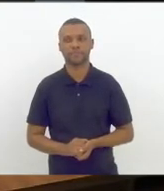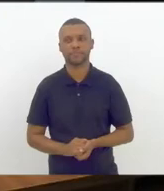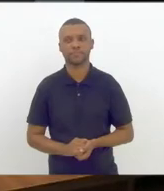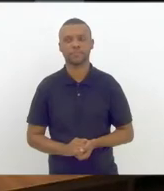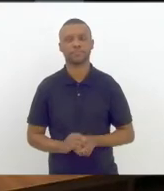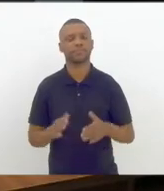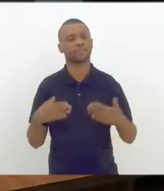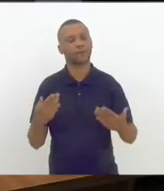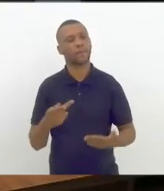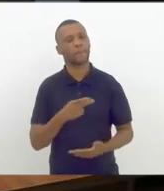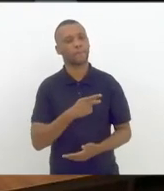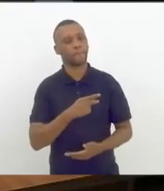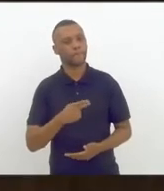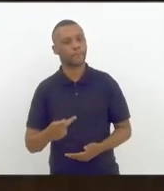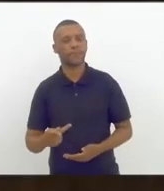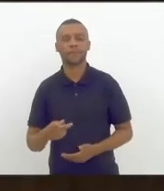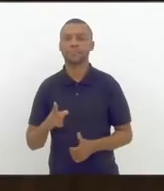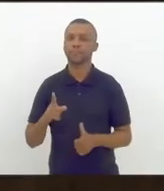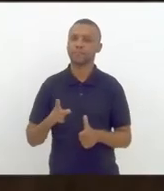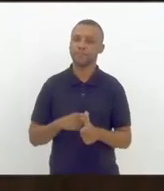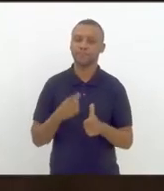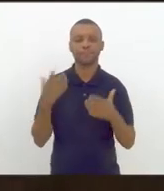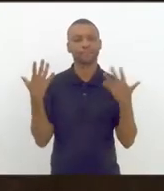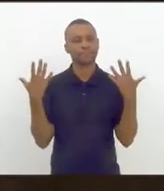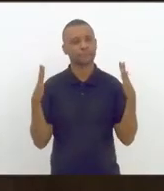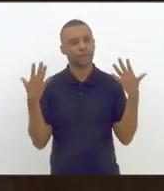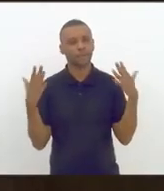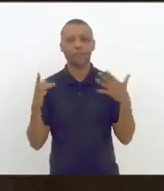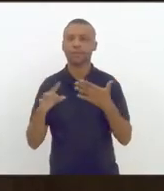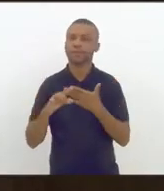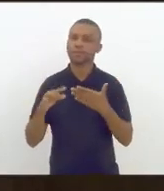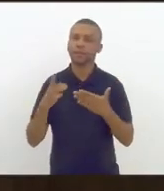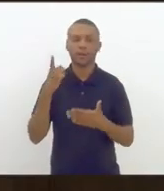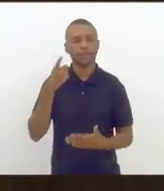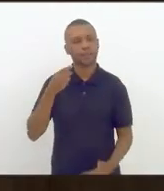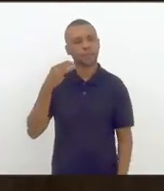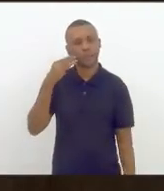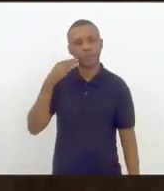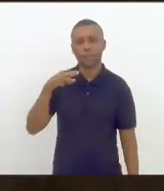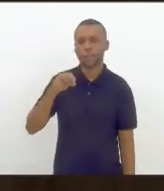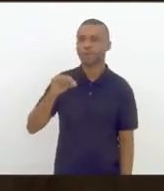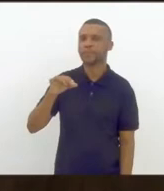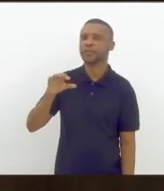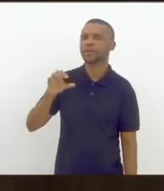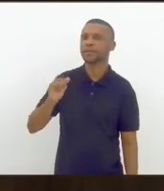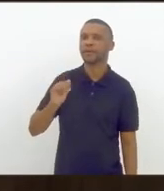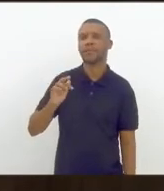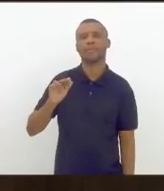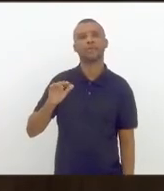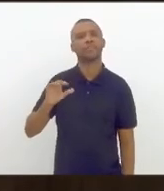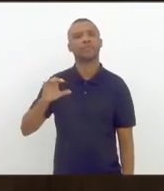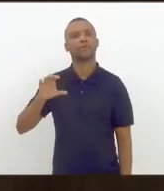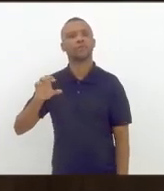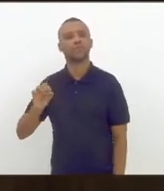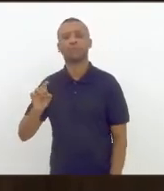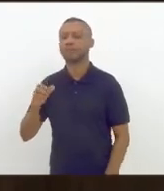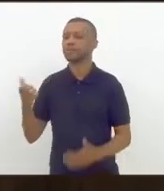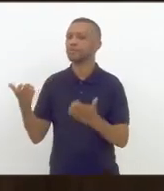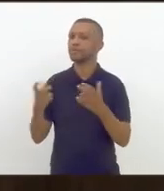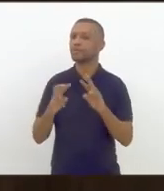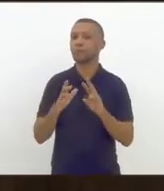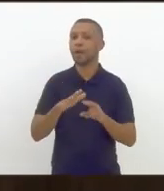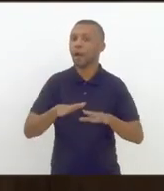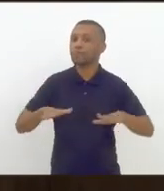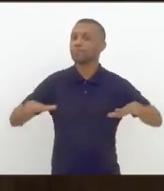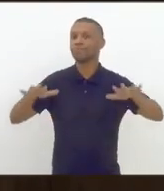Senhor presidente, parabenizando a autora, a deputada Mônica Francisco, que dispõe sobre a ampliação do programa da